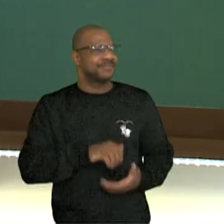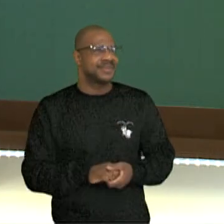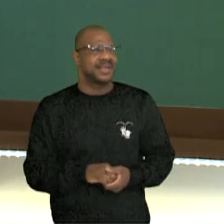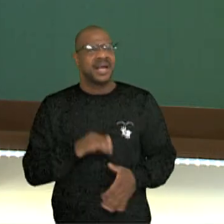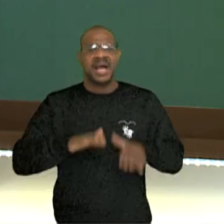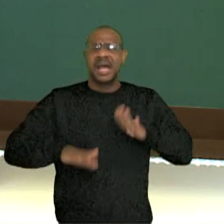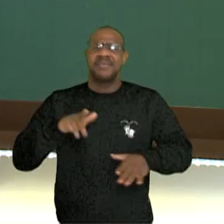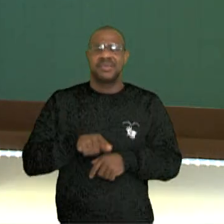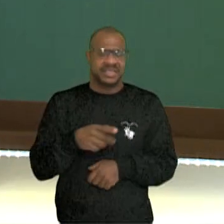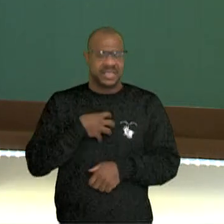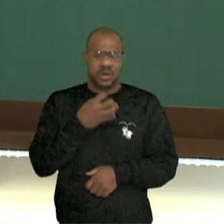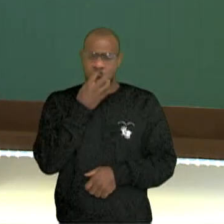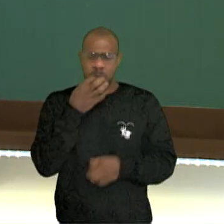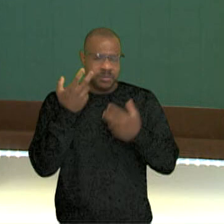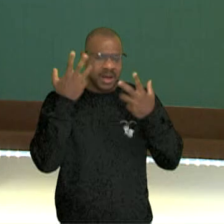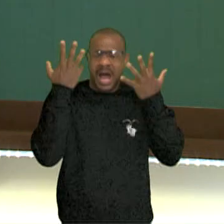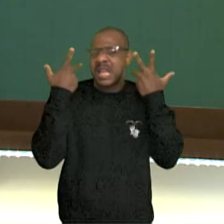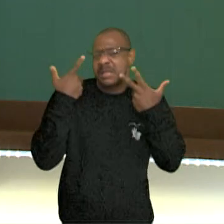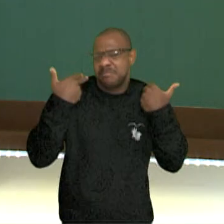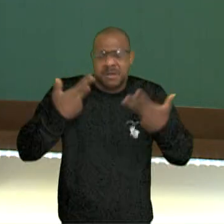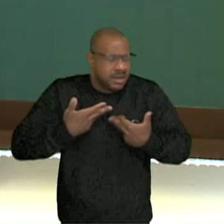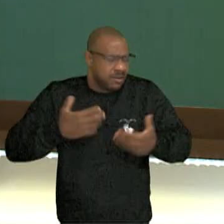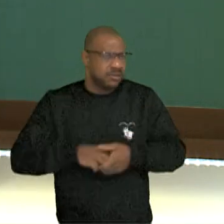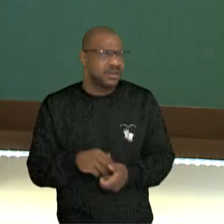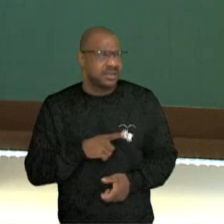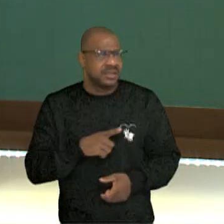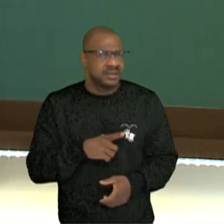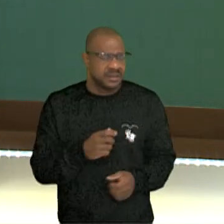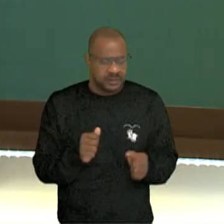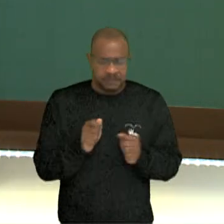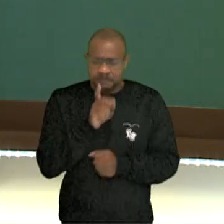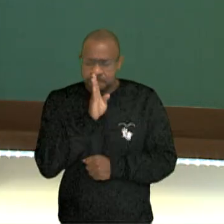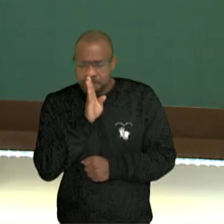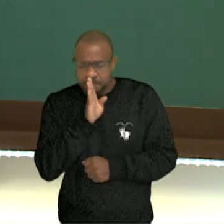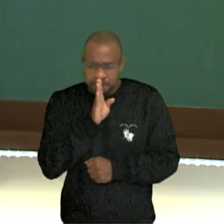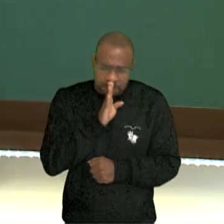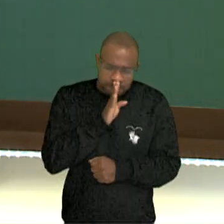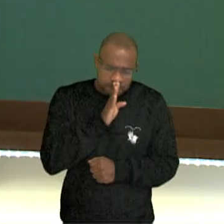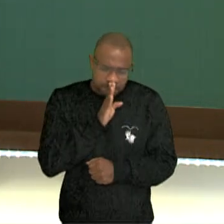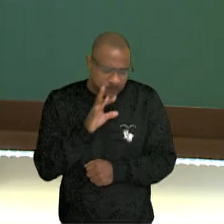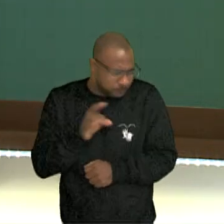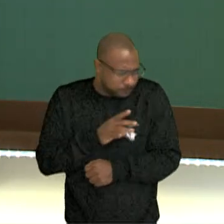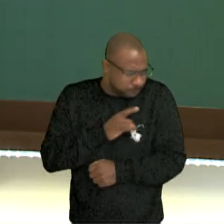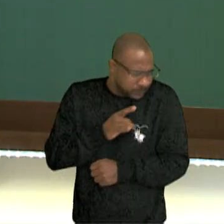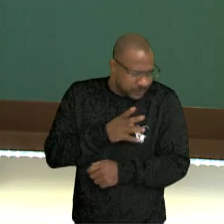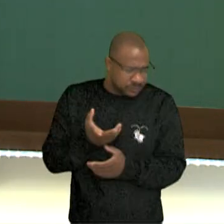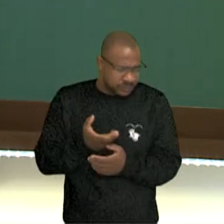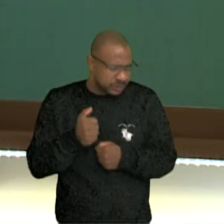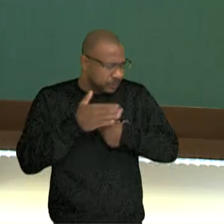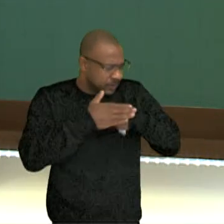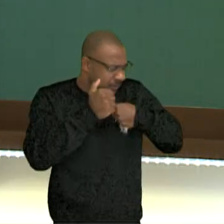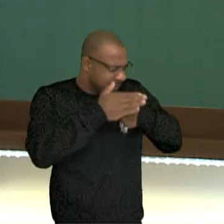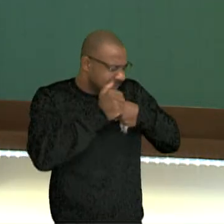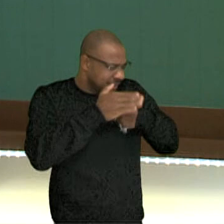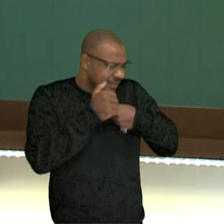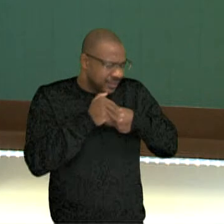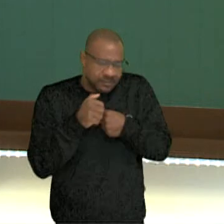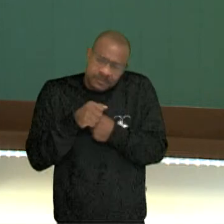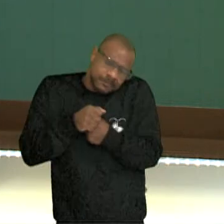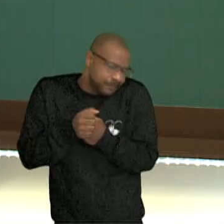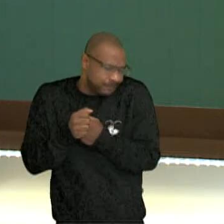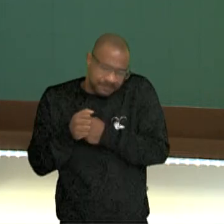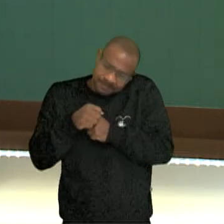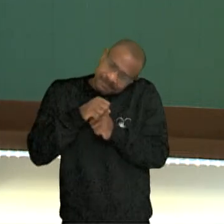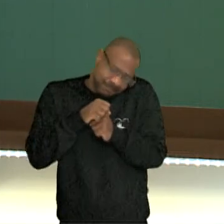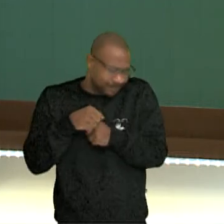que ele pode ficar um pouquinho mais arisco ou não. Se nós acabamos fazendo carinho, ele vai percebendo que nós